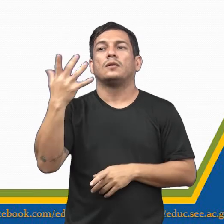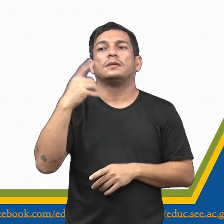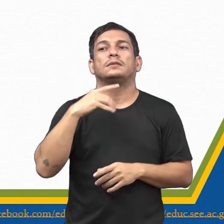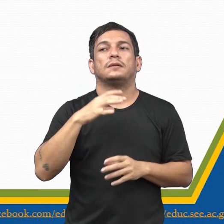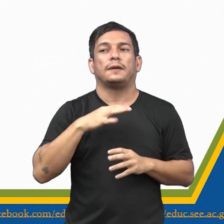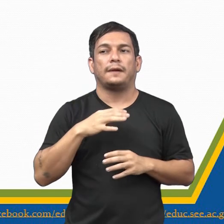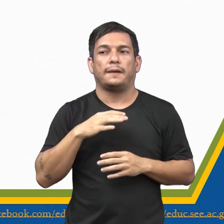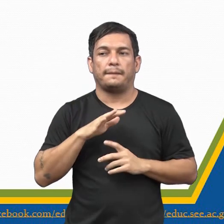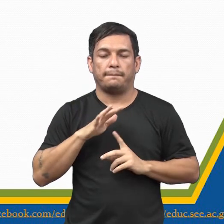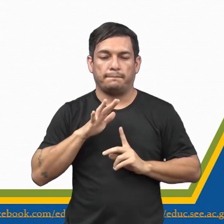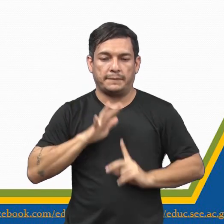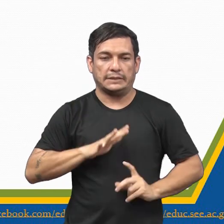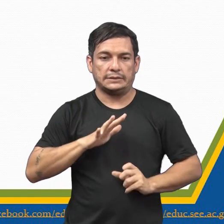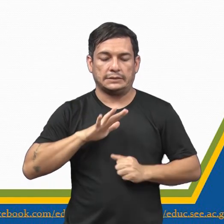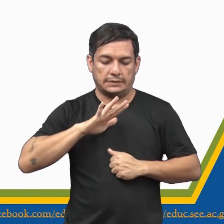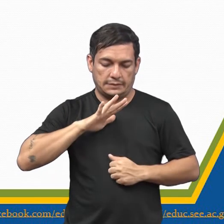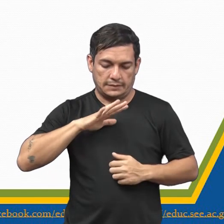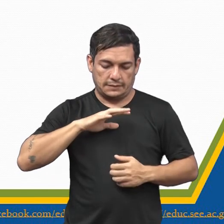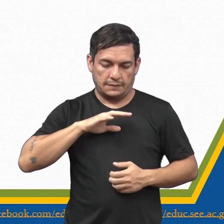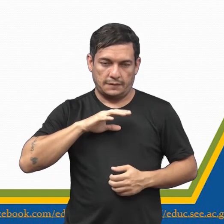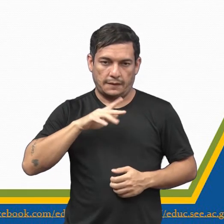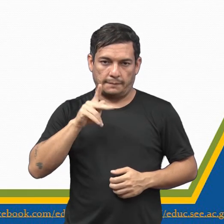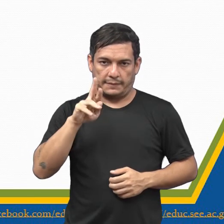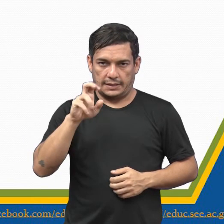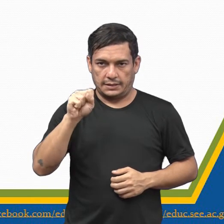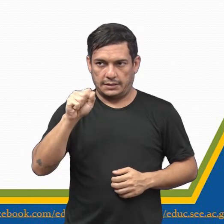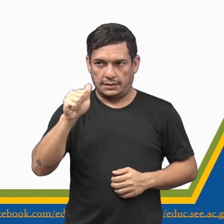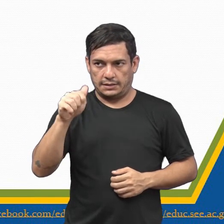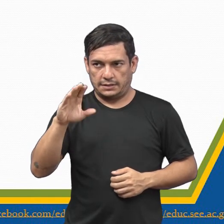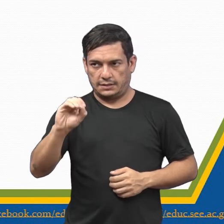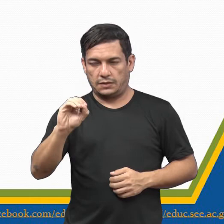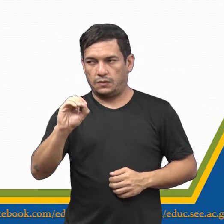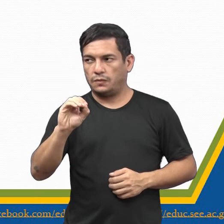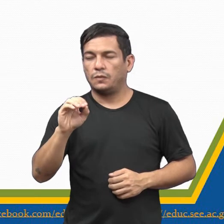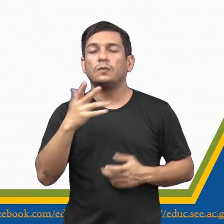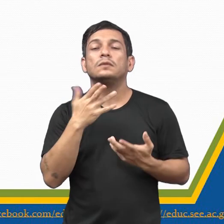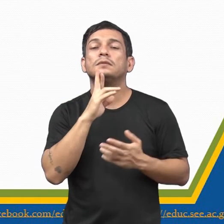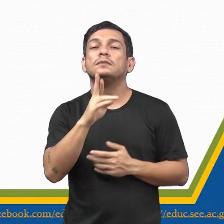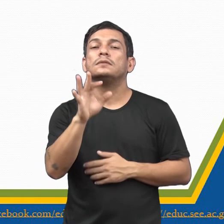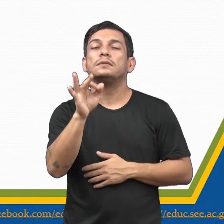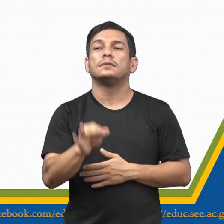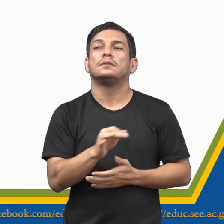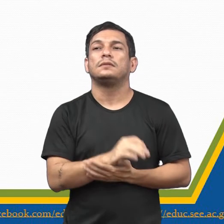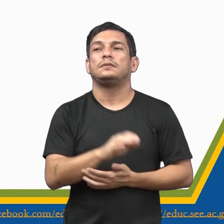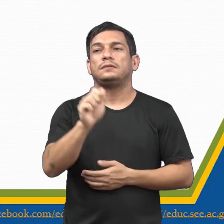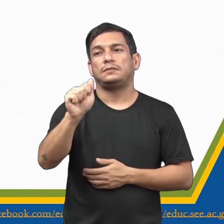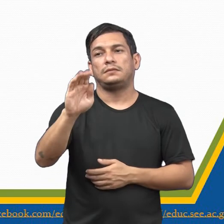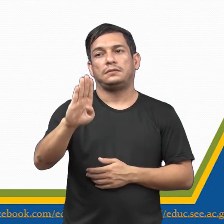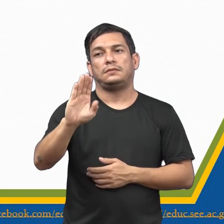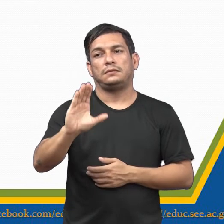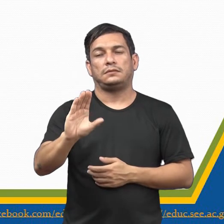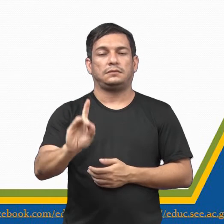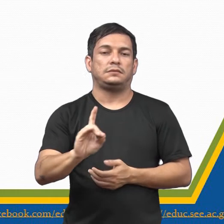pressão interna maior que a externa. E aí, qual é a resposta correta?